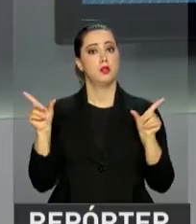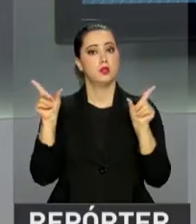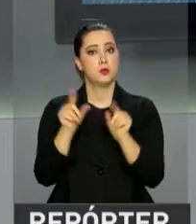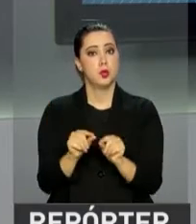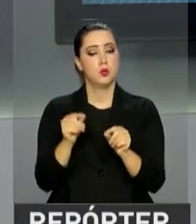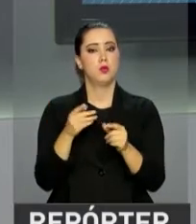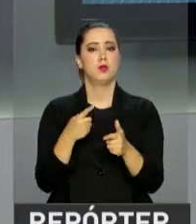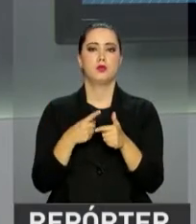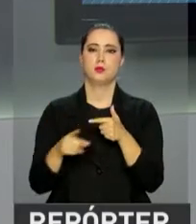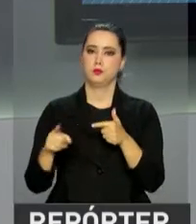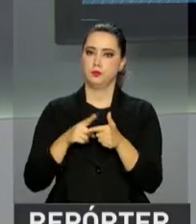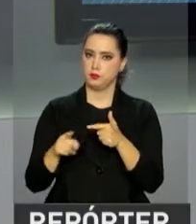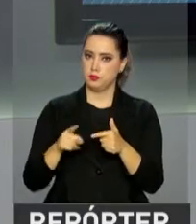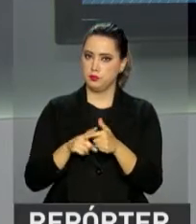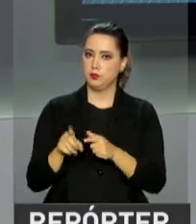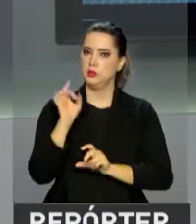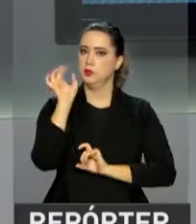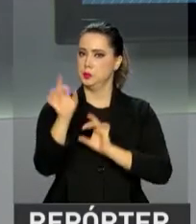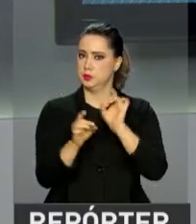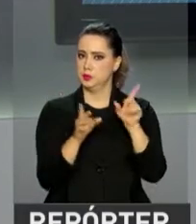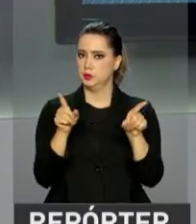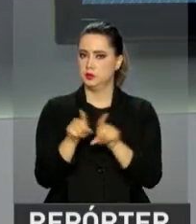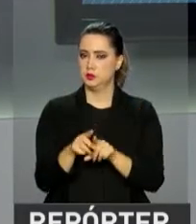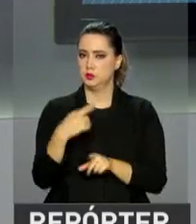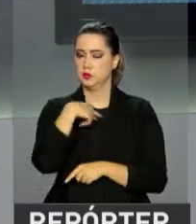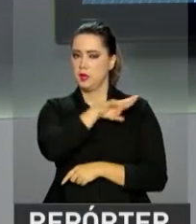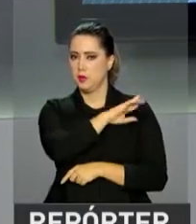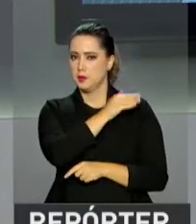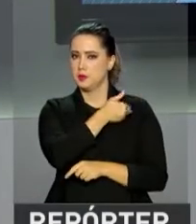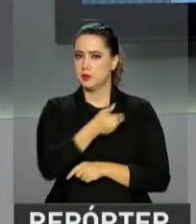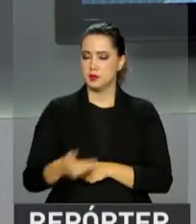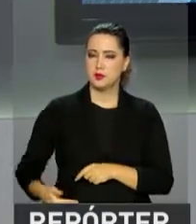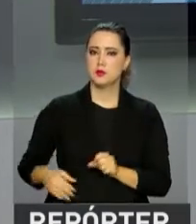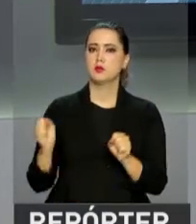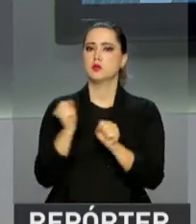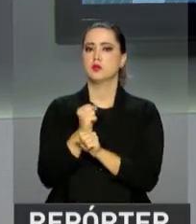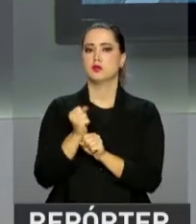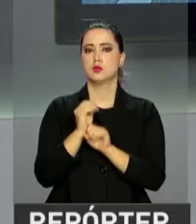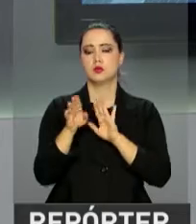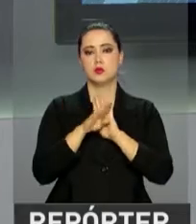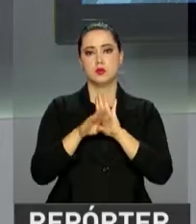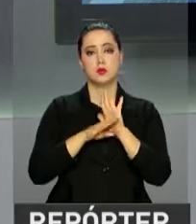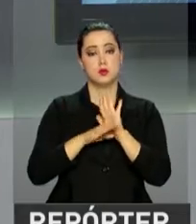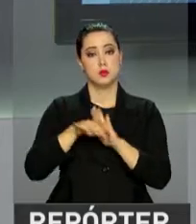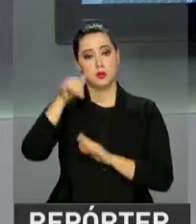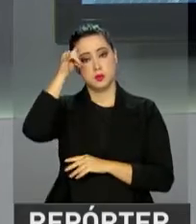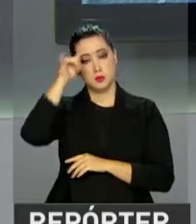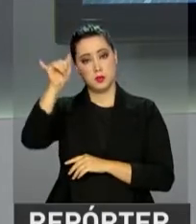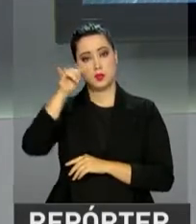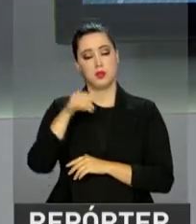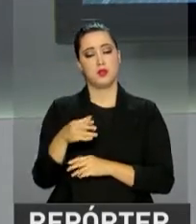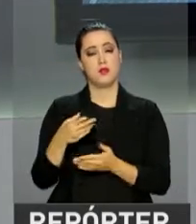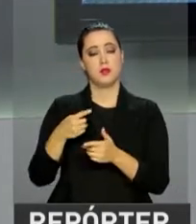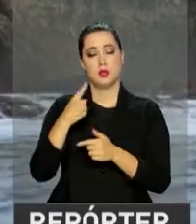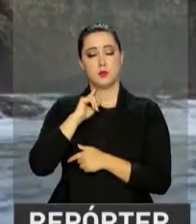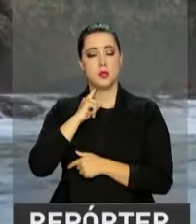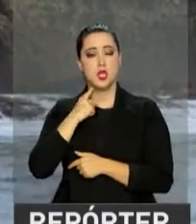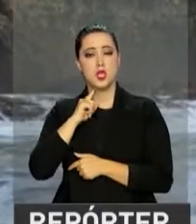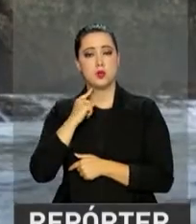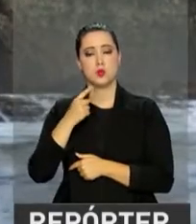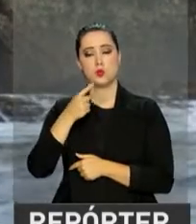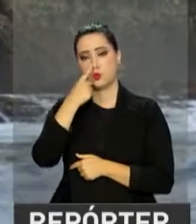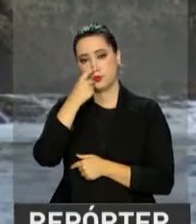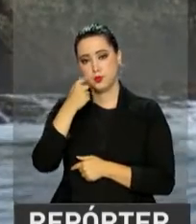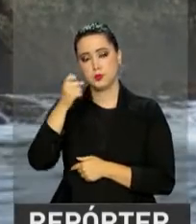especialistas e representantes do governo querem construir um plano nacional de combate aos resíduos no mar